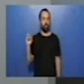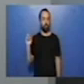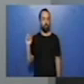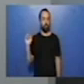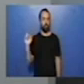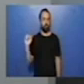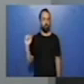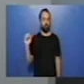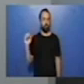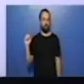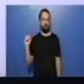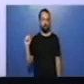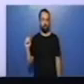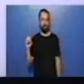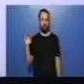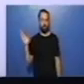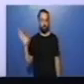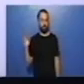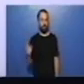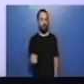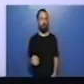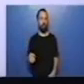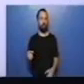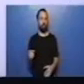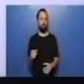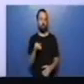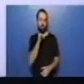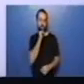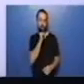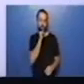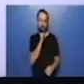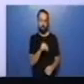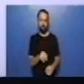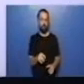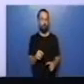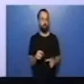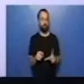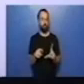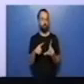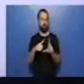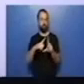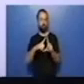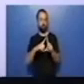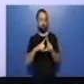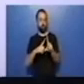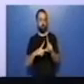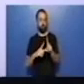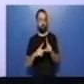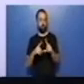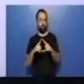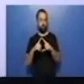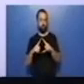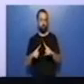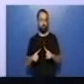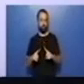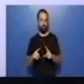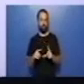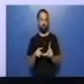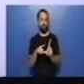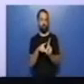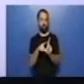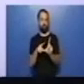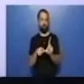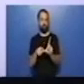Então aqui uma das aplicações é as proporções dos triângulos retos, triângulos retângulos. Porque o Teorema de